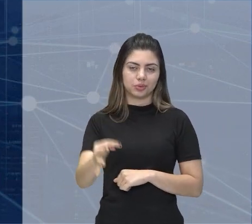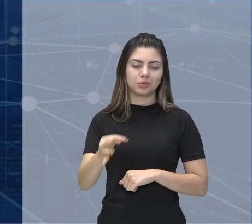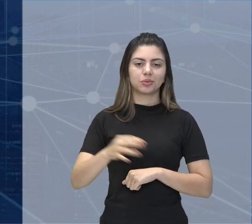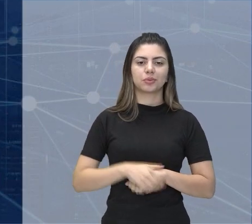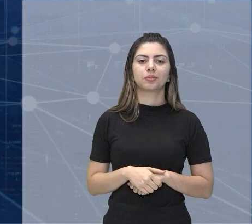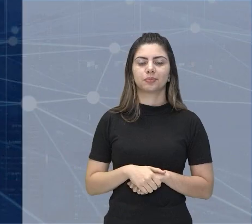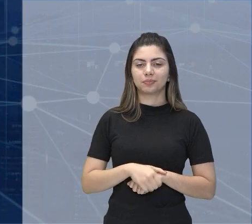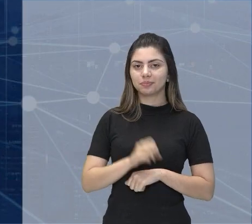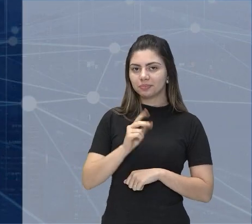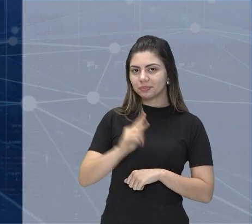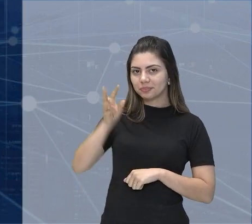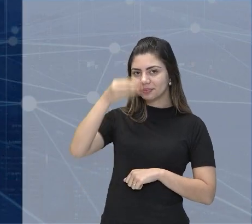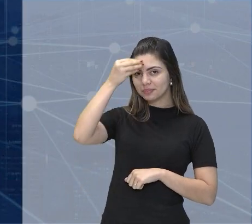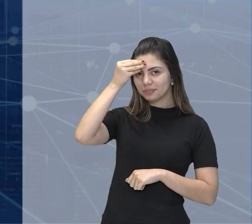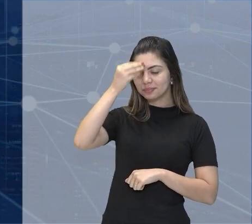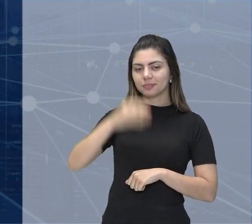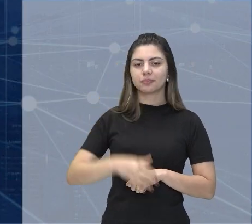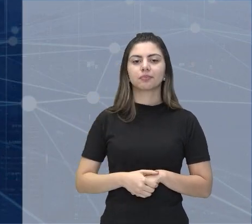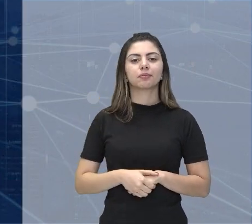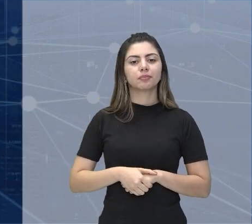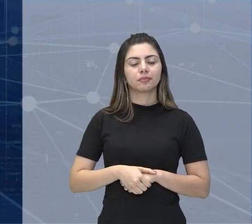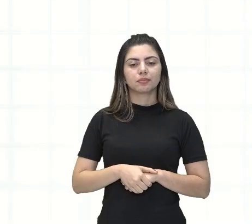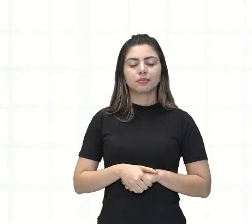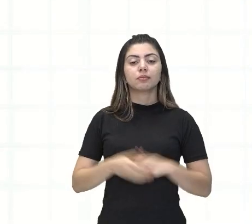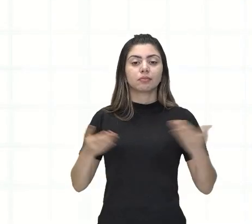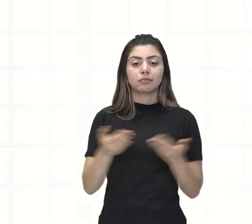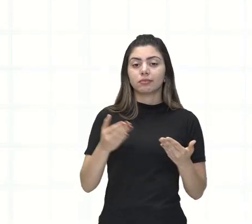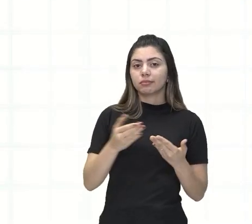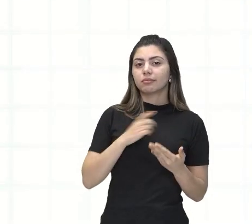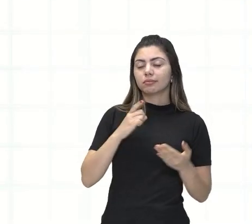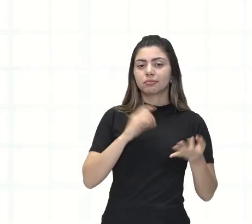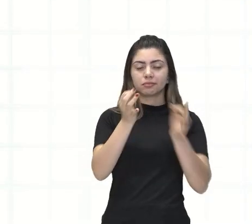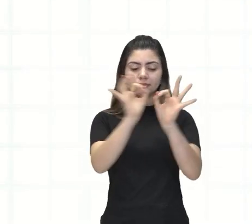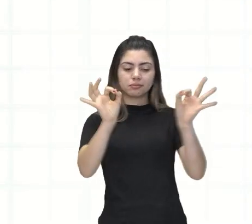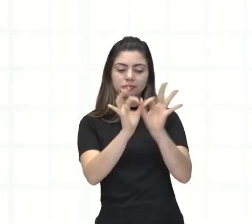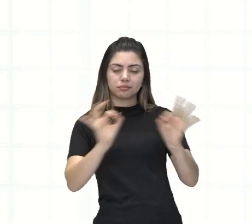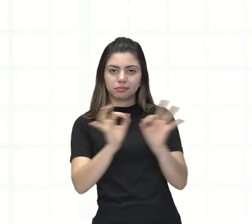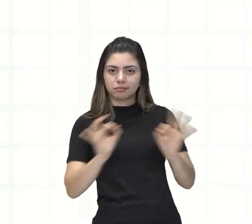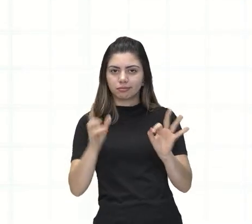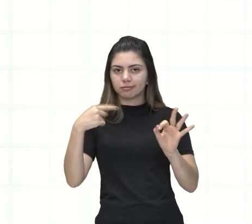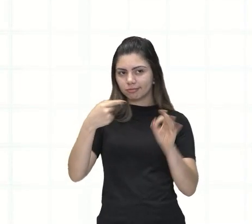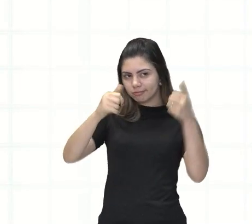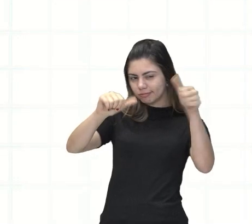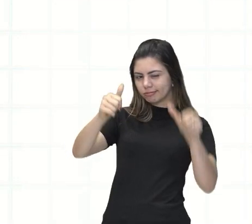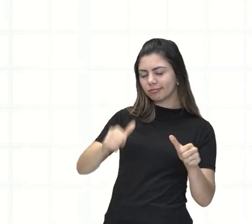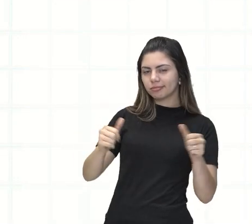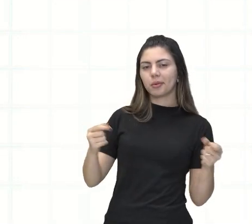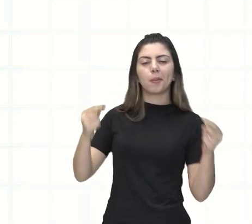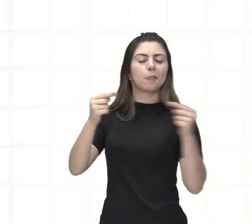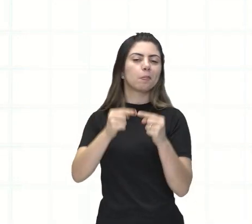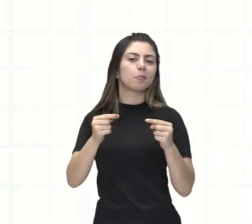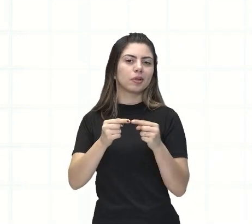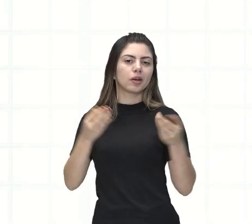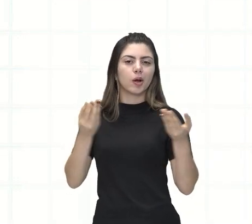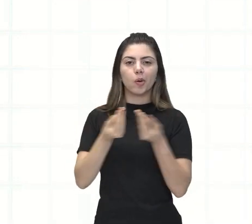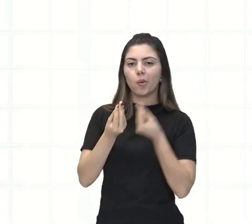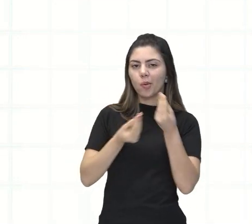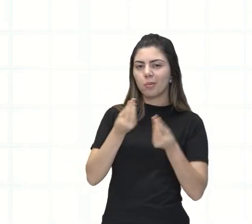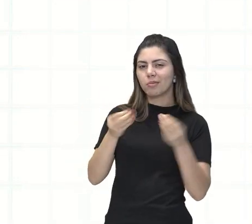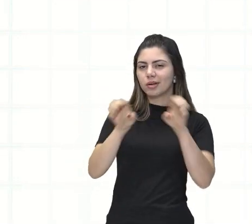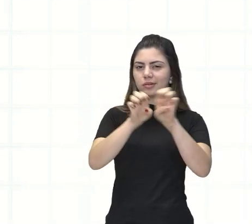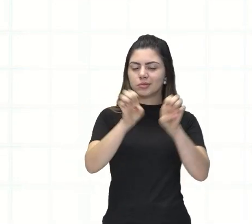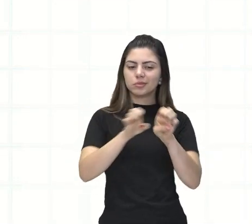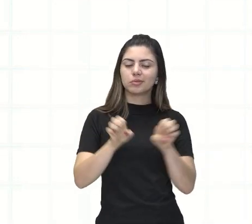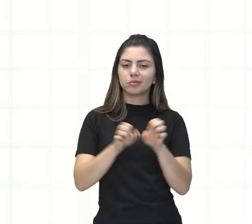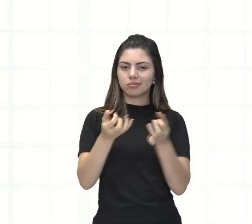futuro, ok? Então vamos analisar algumas frases que nos mostram aqui essa estrutura. Vocês estão vendo